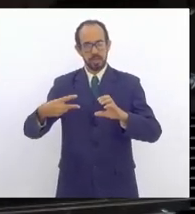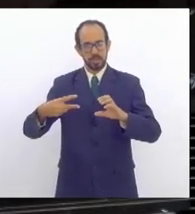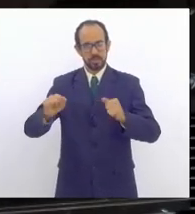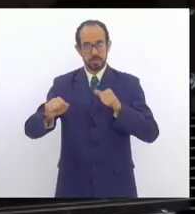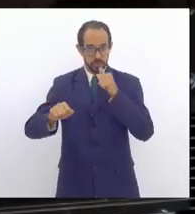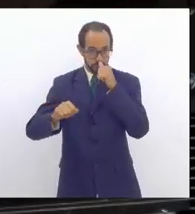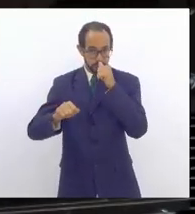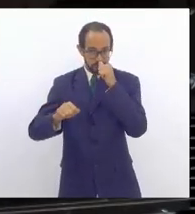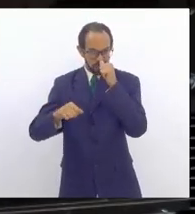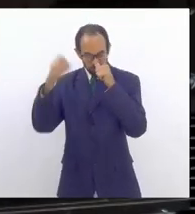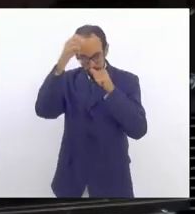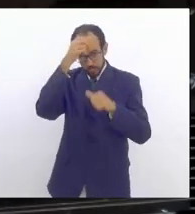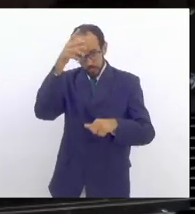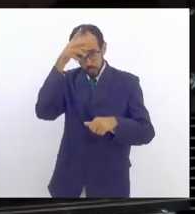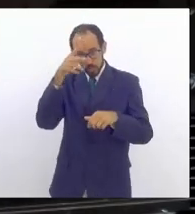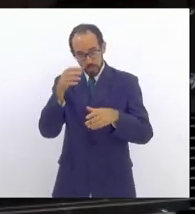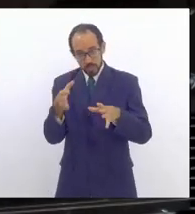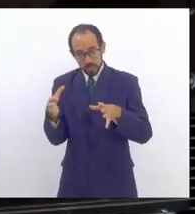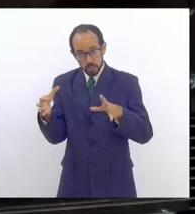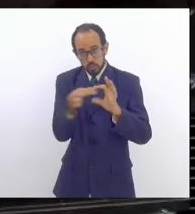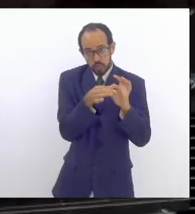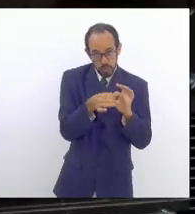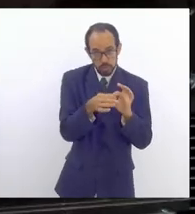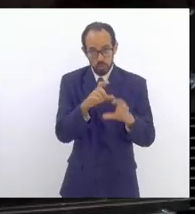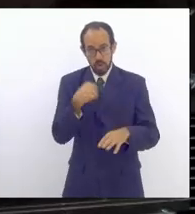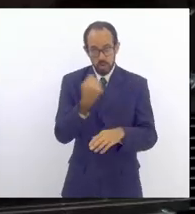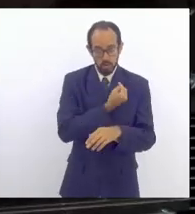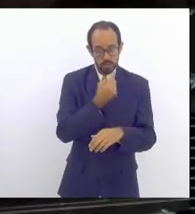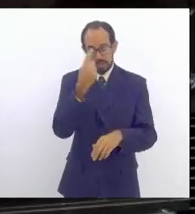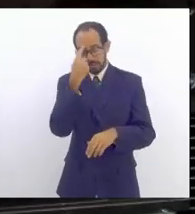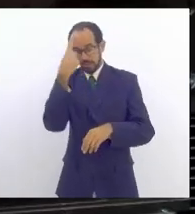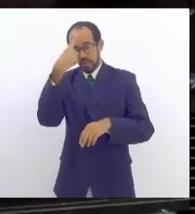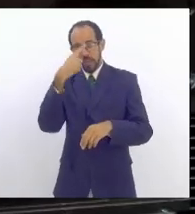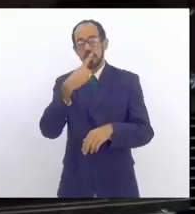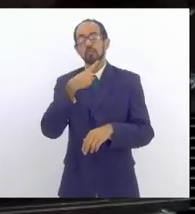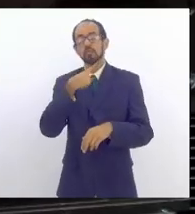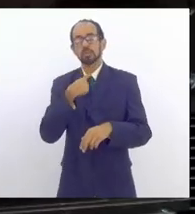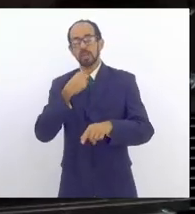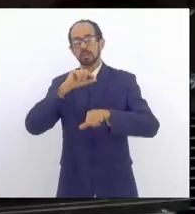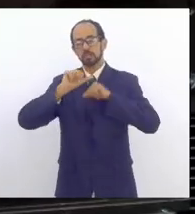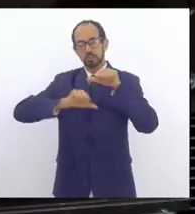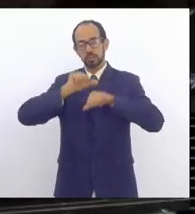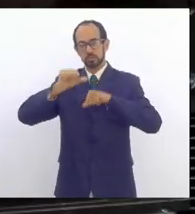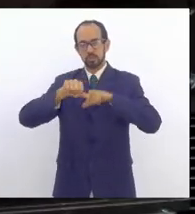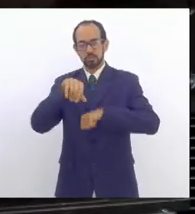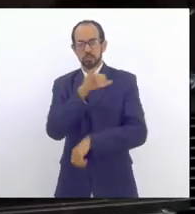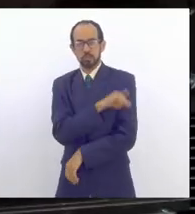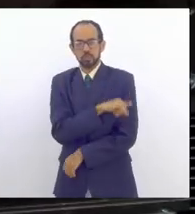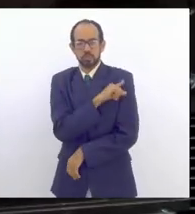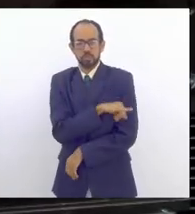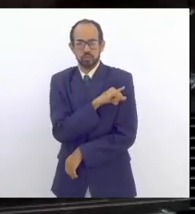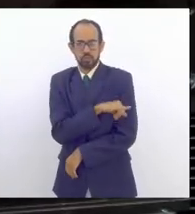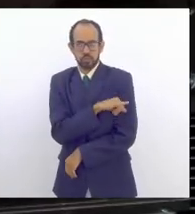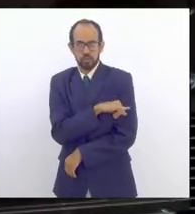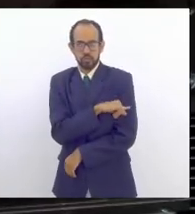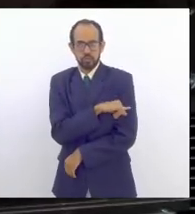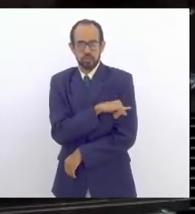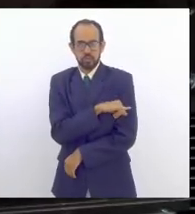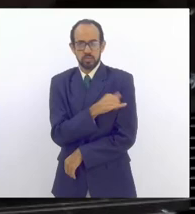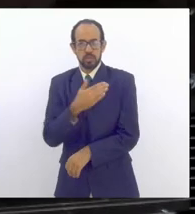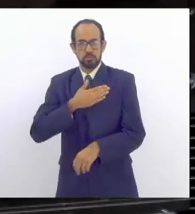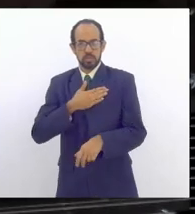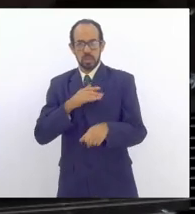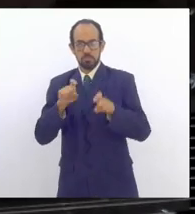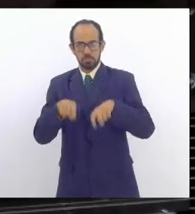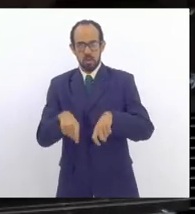a nós nessa ideia e nessa vontade de transformar o Rio de Janeiro. Na minha posse,